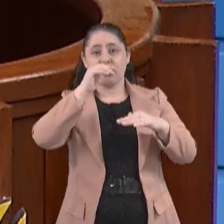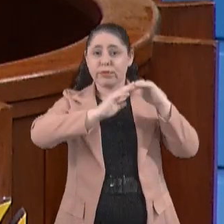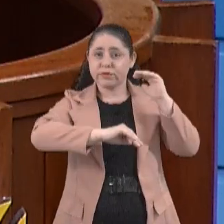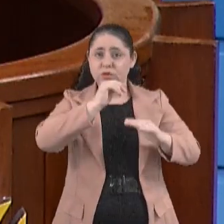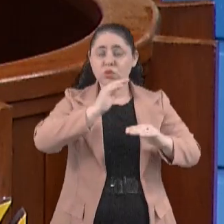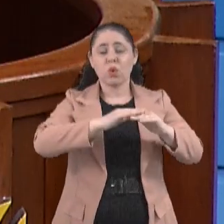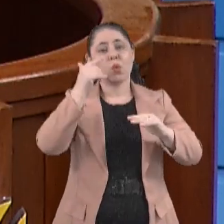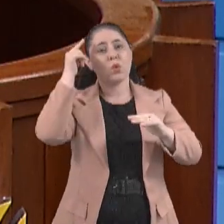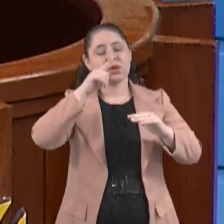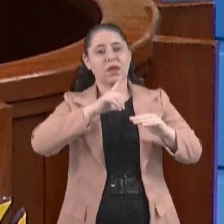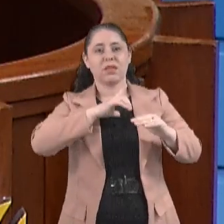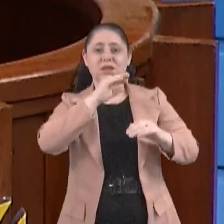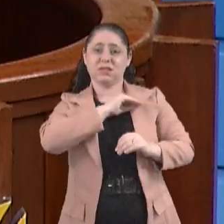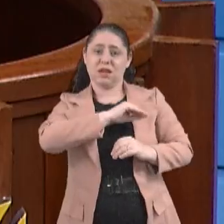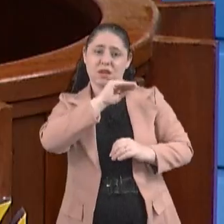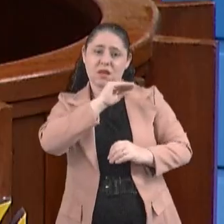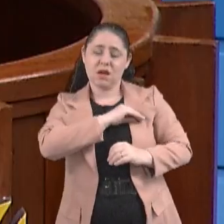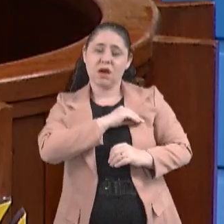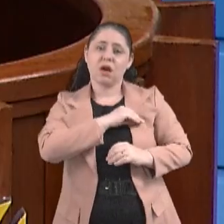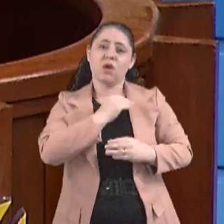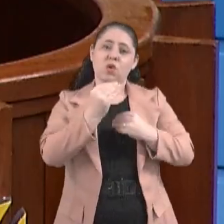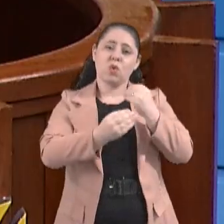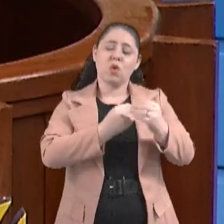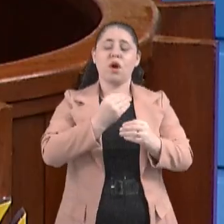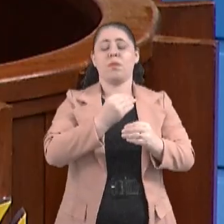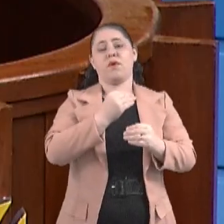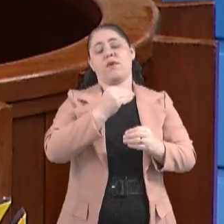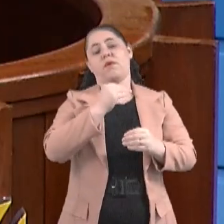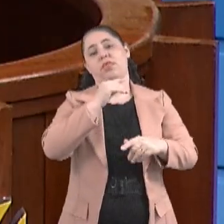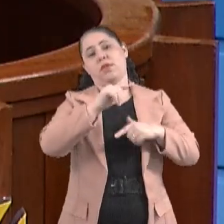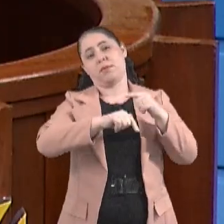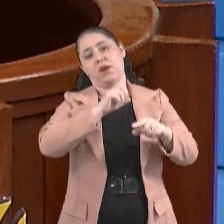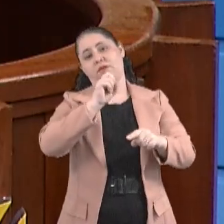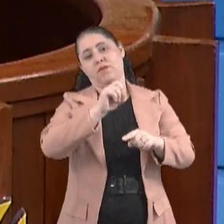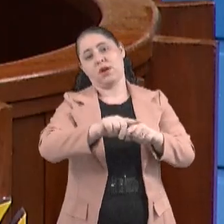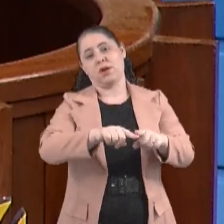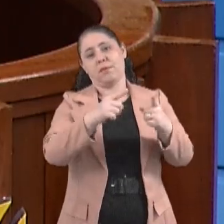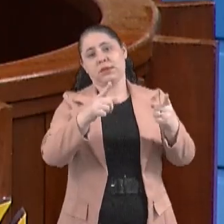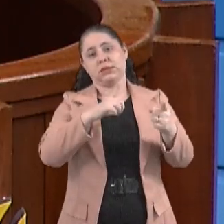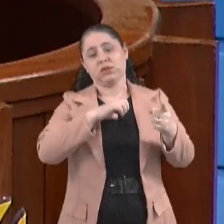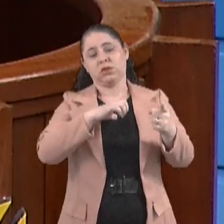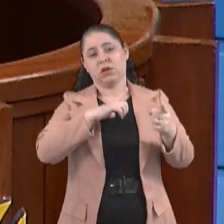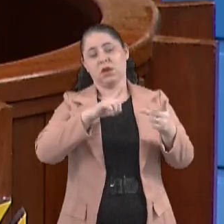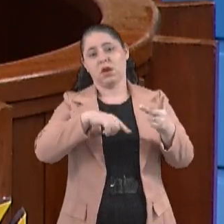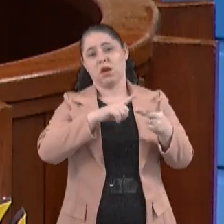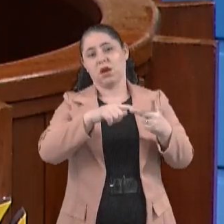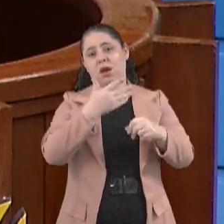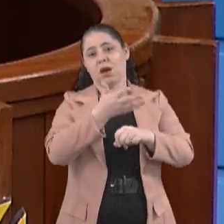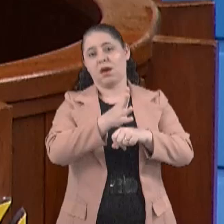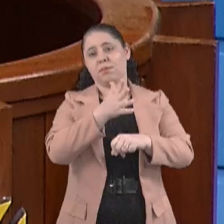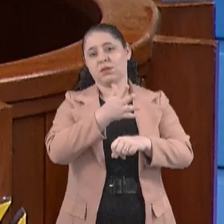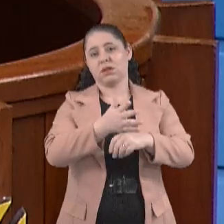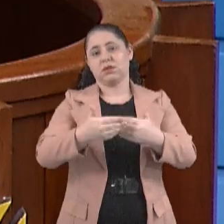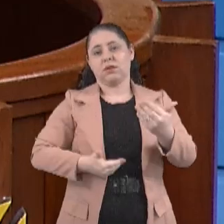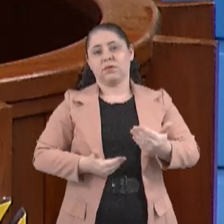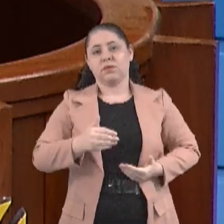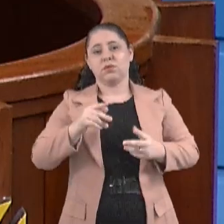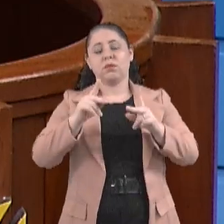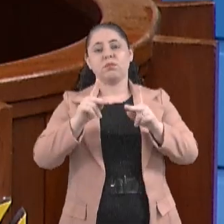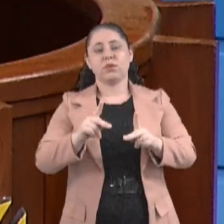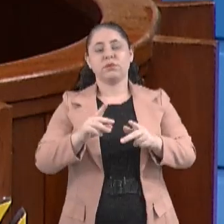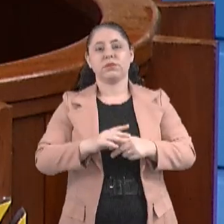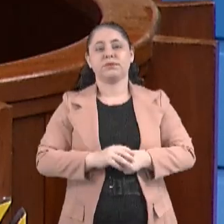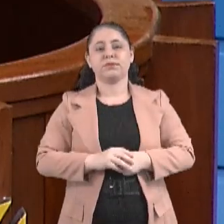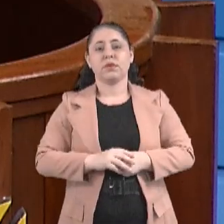elas pudessem também ter condição de ter um emprego, um trabalho, mas também nós tínhamos capacitação dos servidores